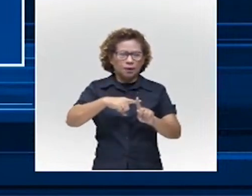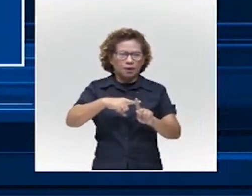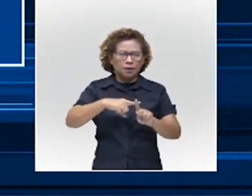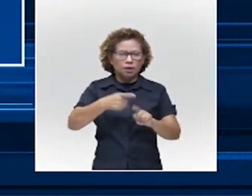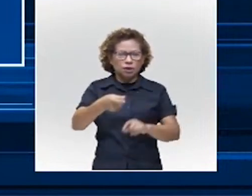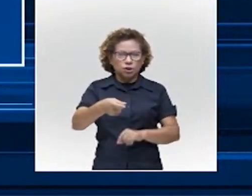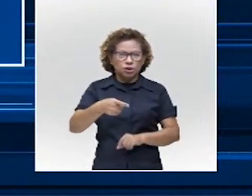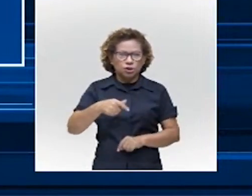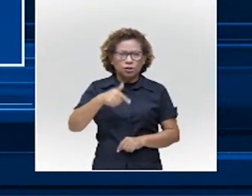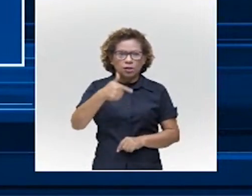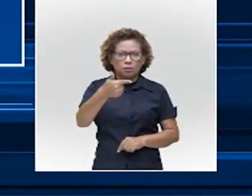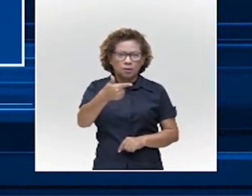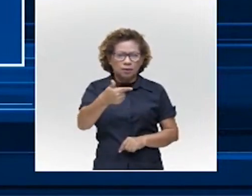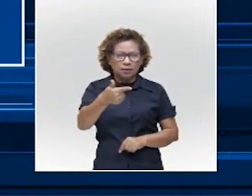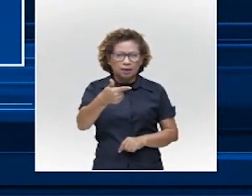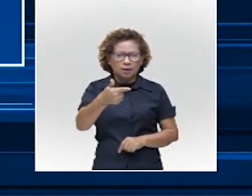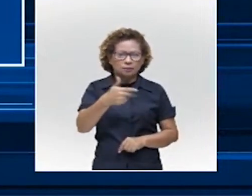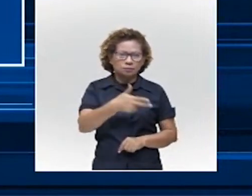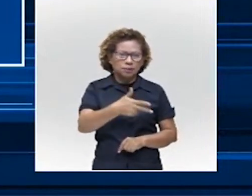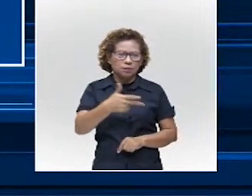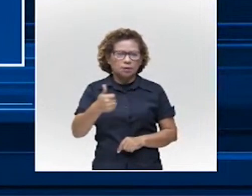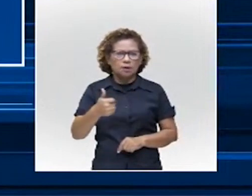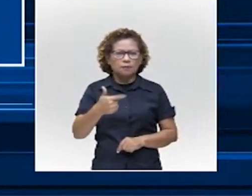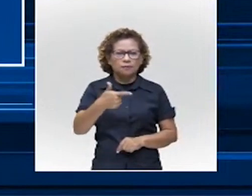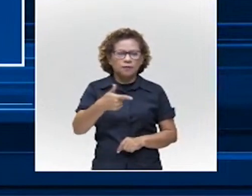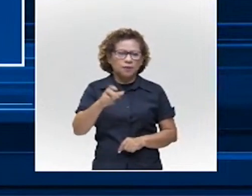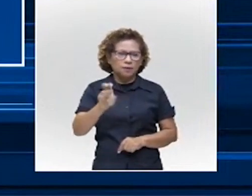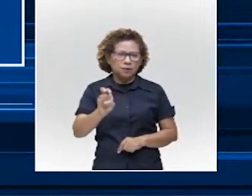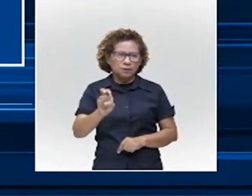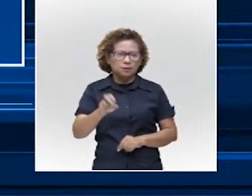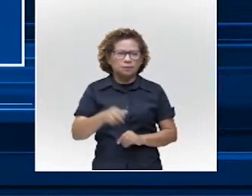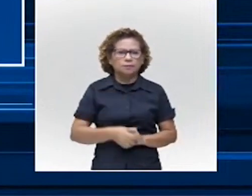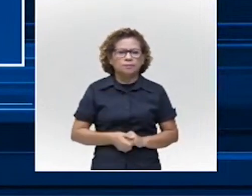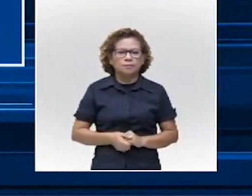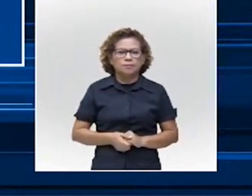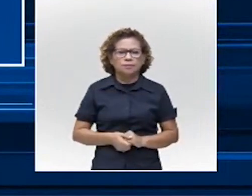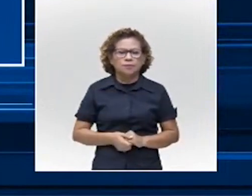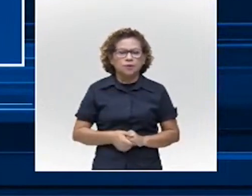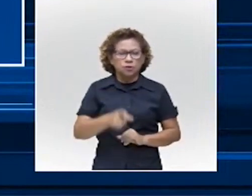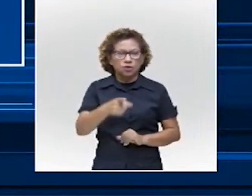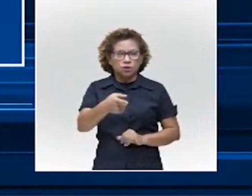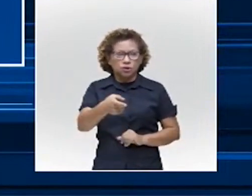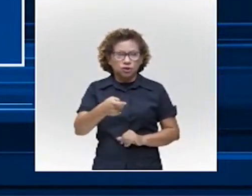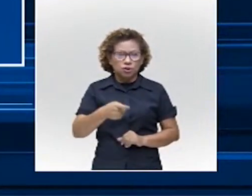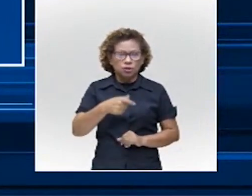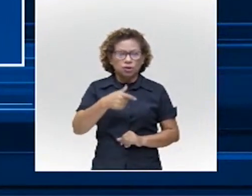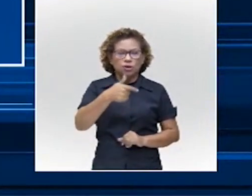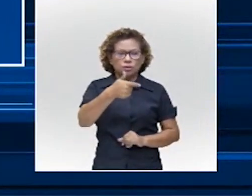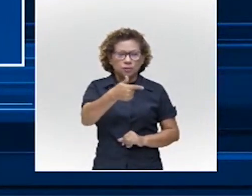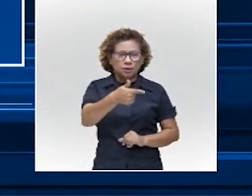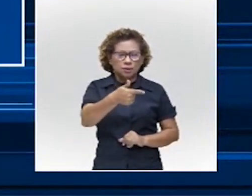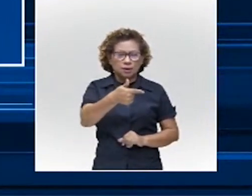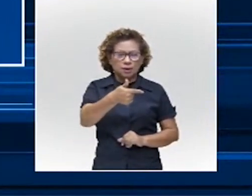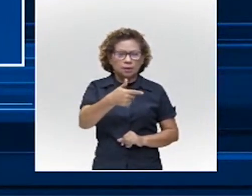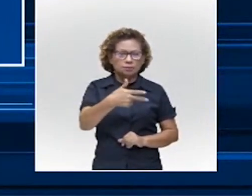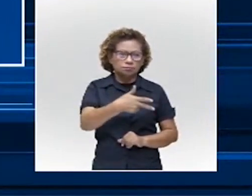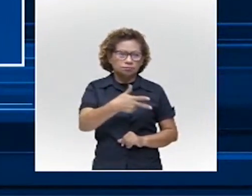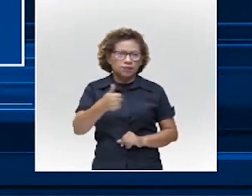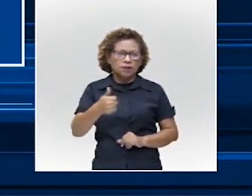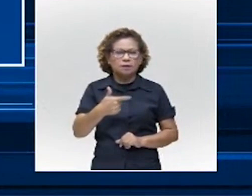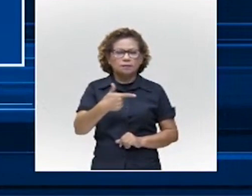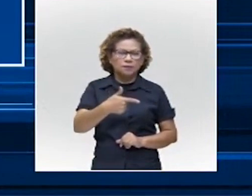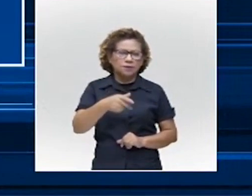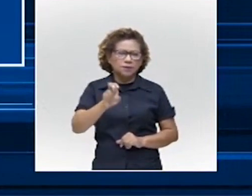igual a 25. Como eu quero achar o valor do x, moçada, este 9, que é positivo,